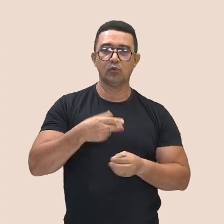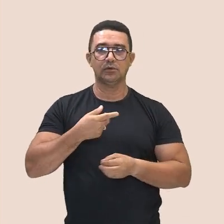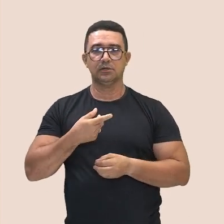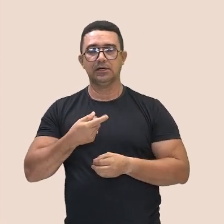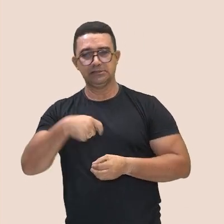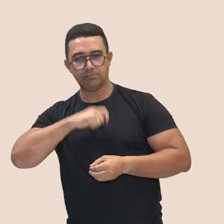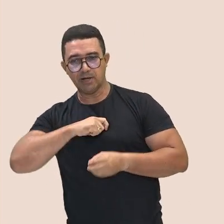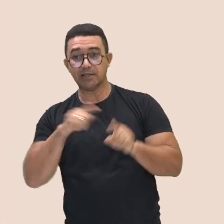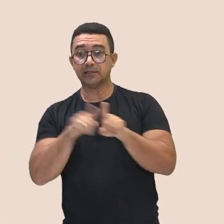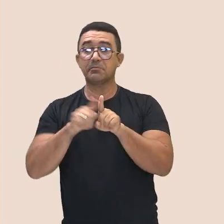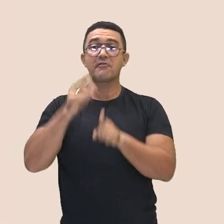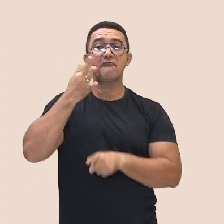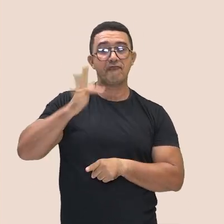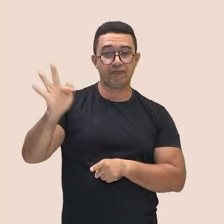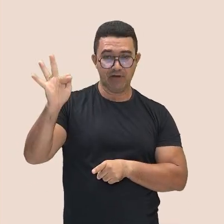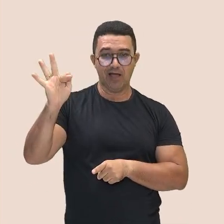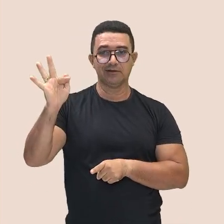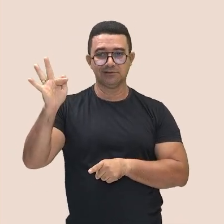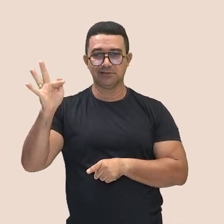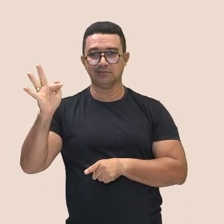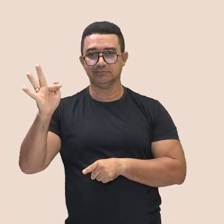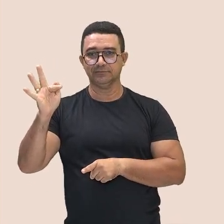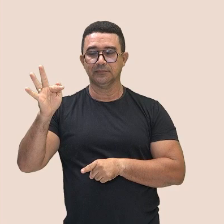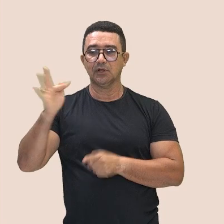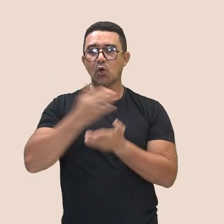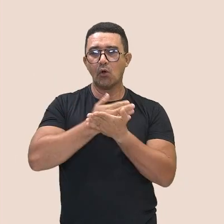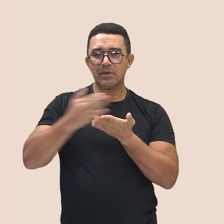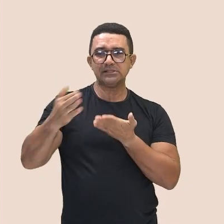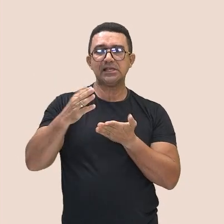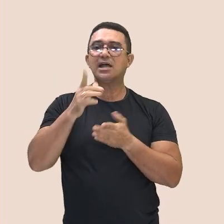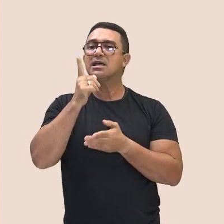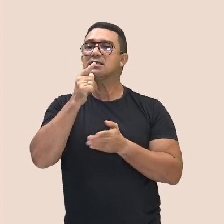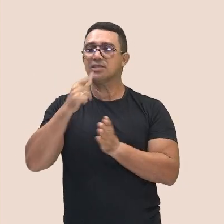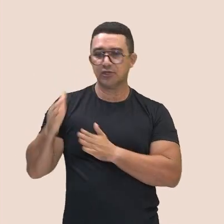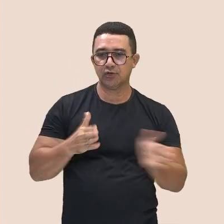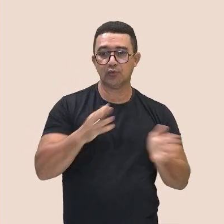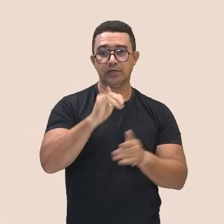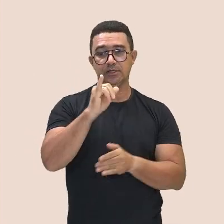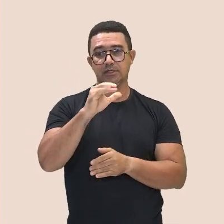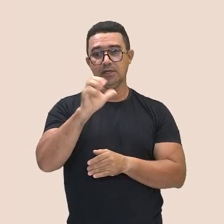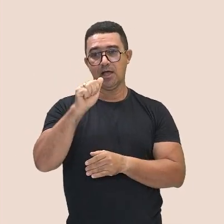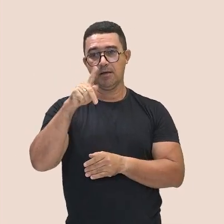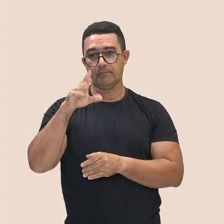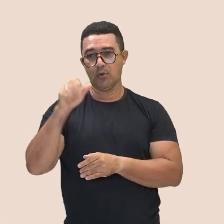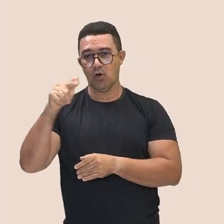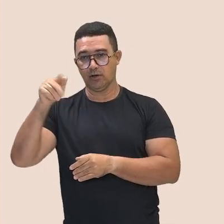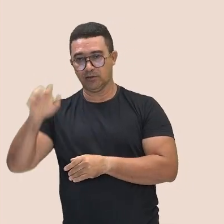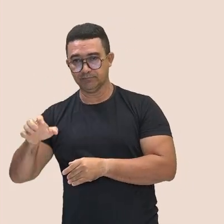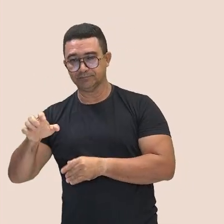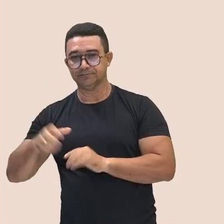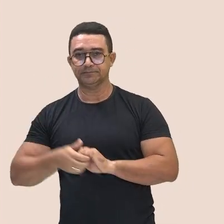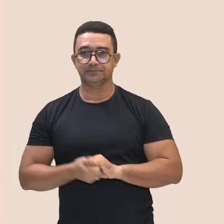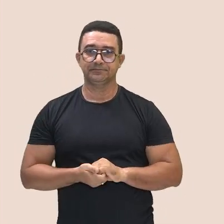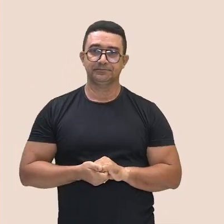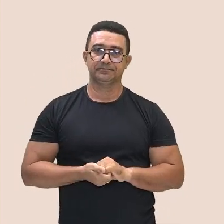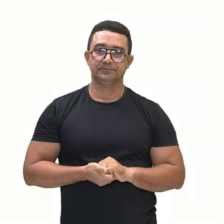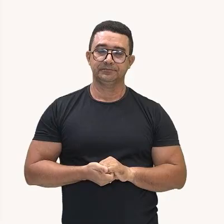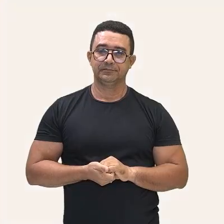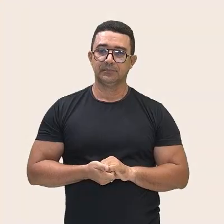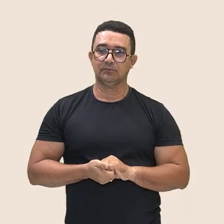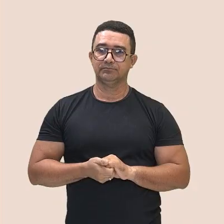e França em relação ao rio Oiapoque, como limite entre Brasil e Guiana Francesa, incorporando o